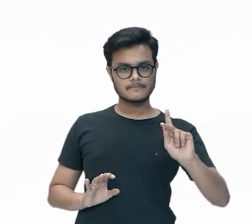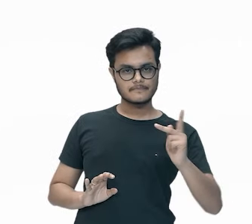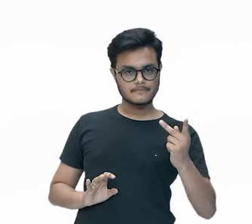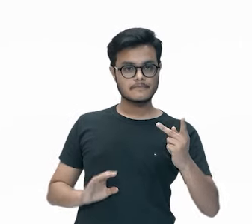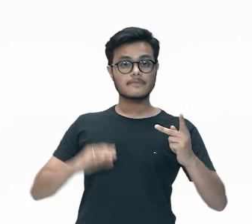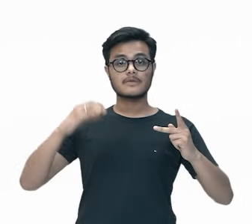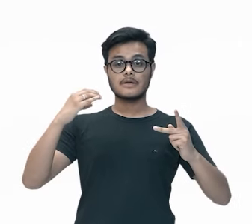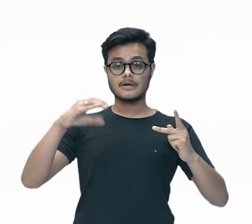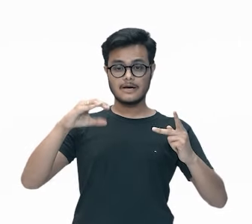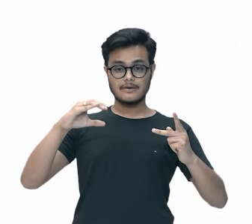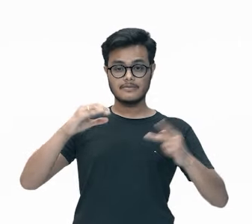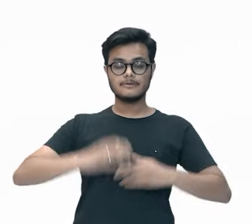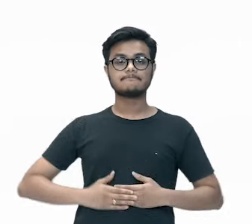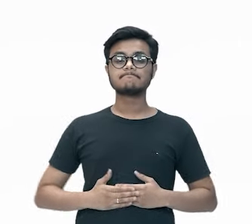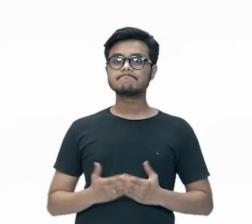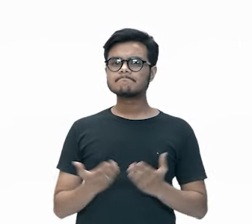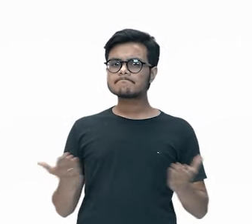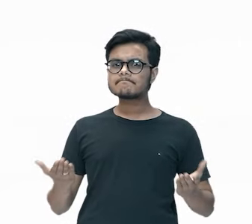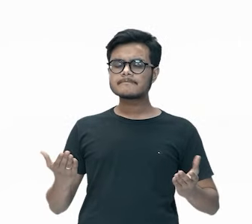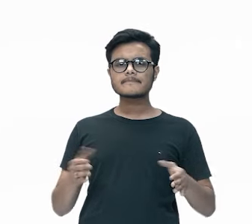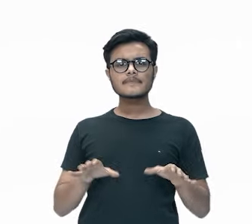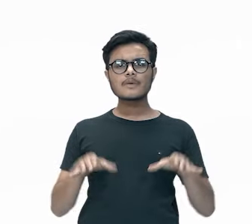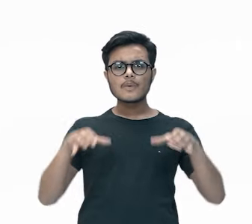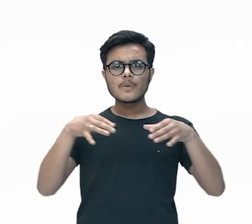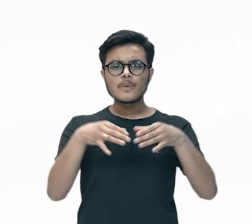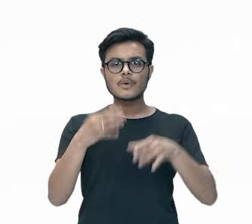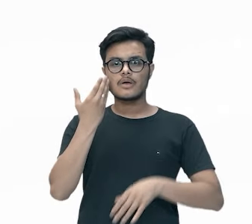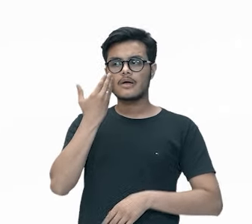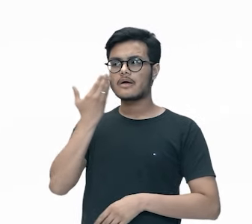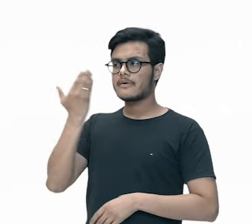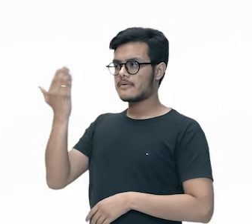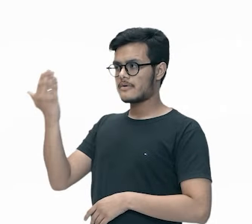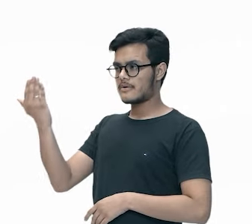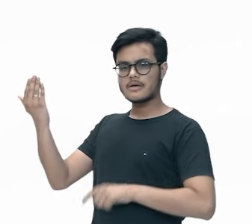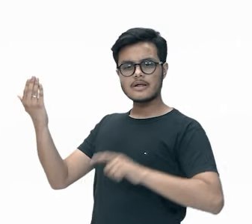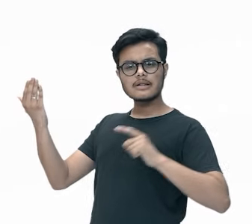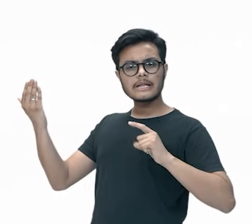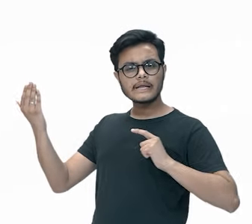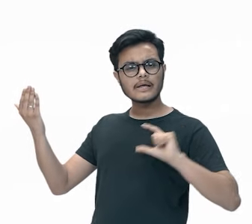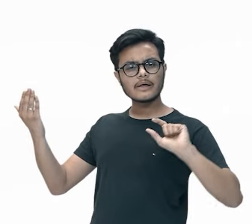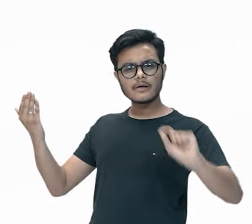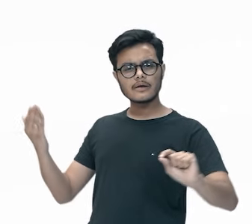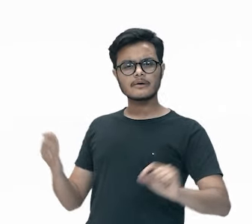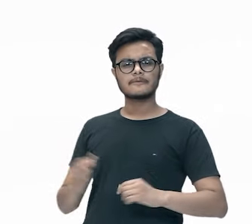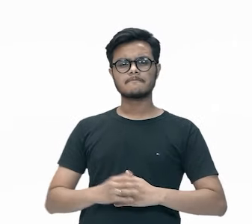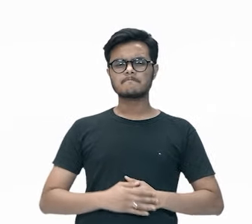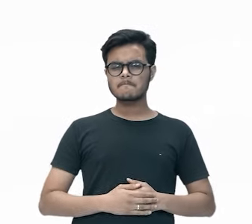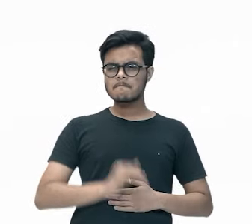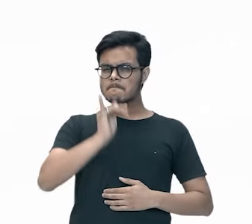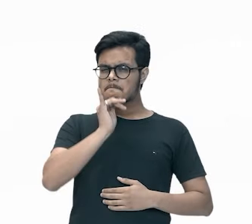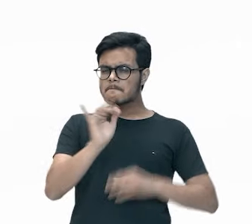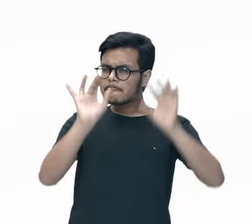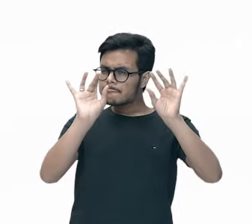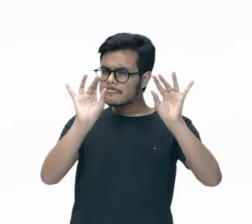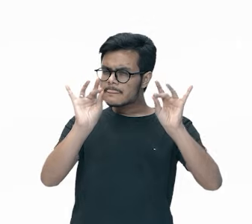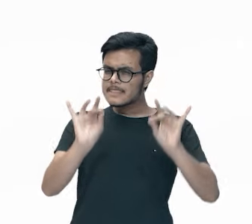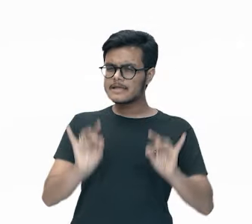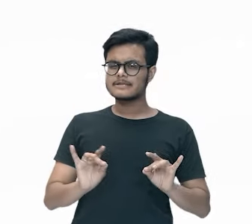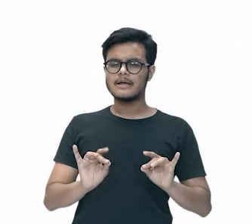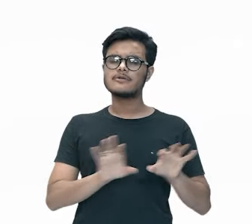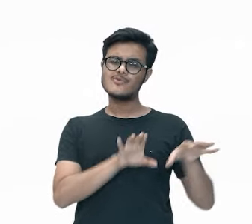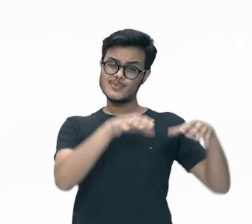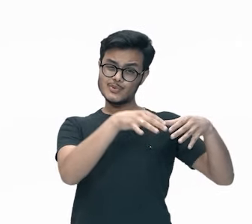desse grupo dos hidrocarbonetos, a gente vai ter mais uma divisão, né? Mais uma classificação,